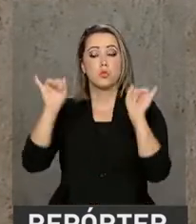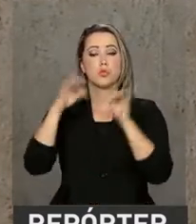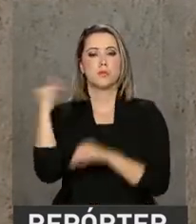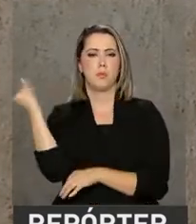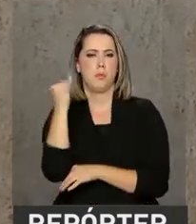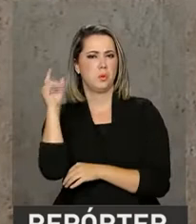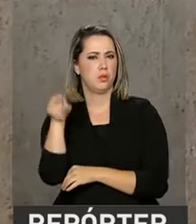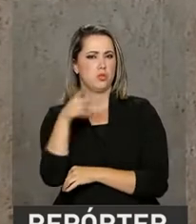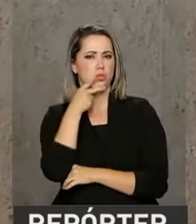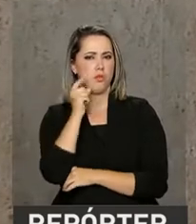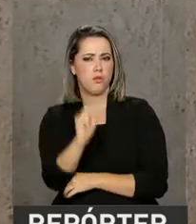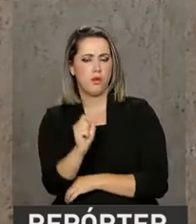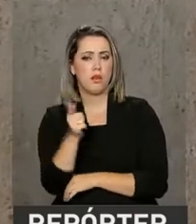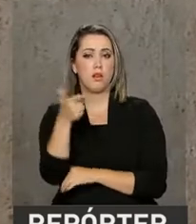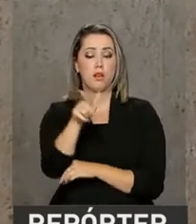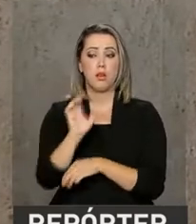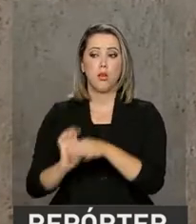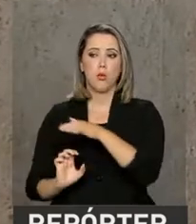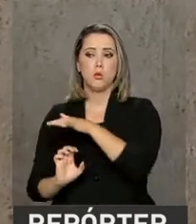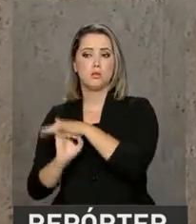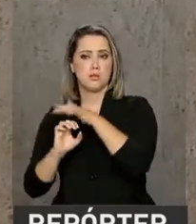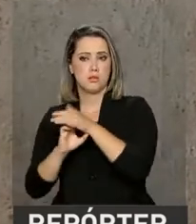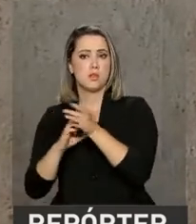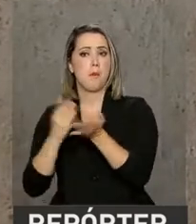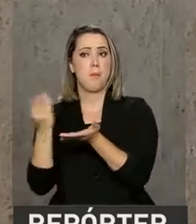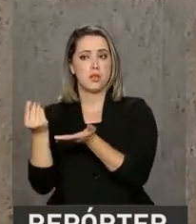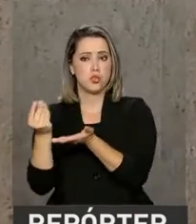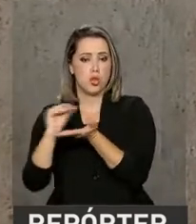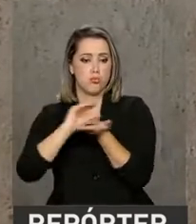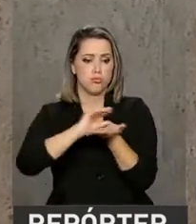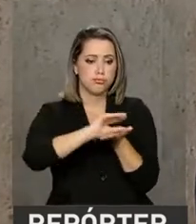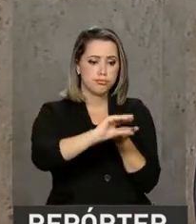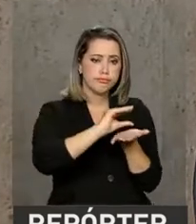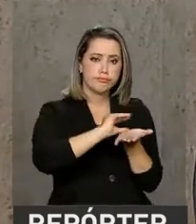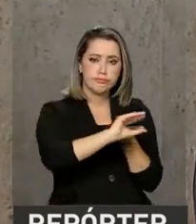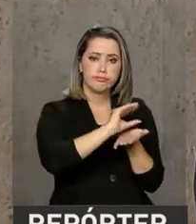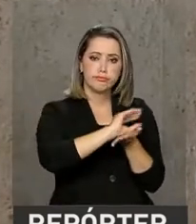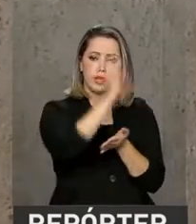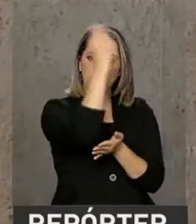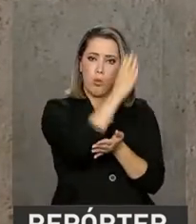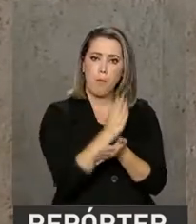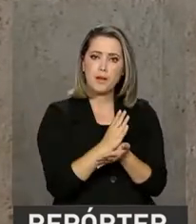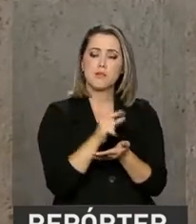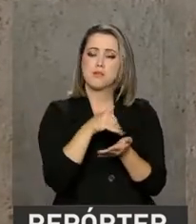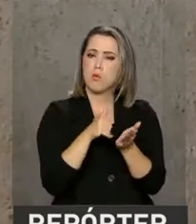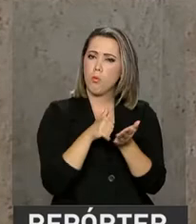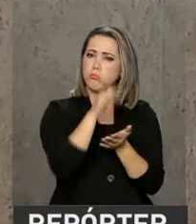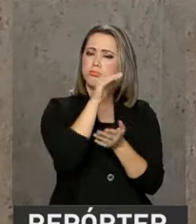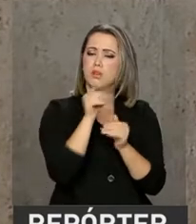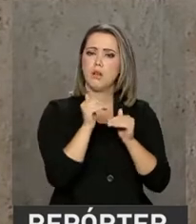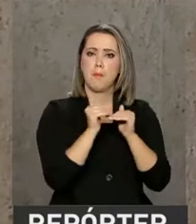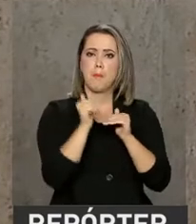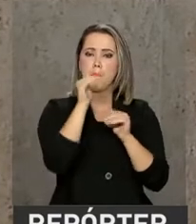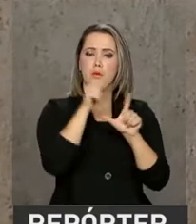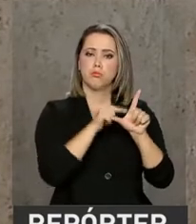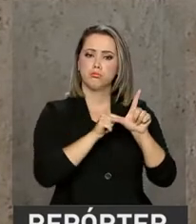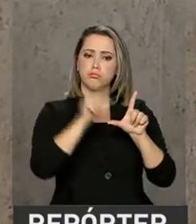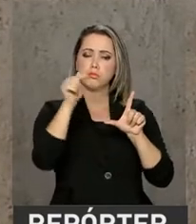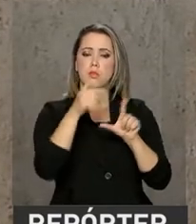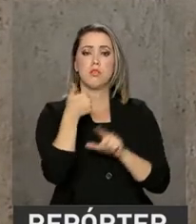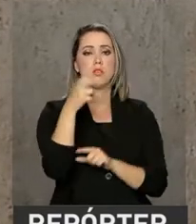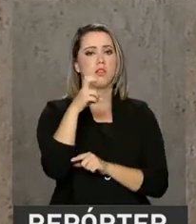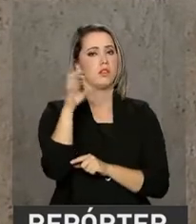brasil os aumentos nesse primeiro quadrimestre 500% em relação ao quadrimestre do ano de